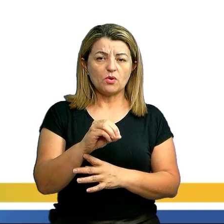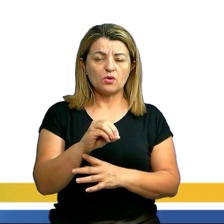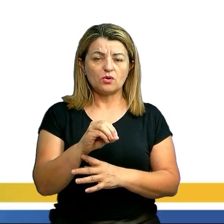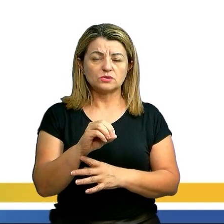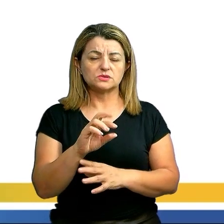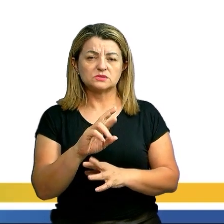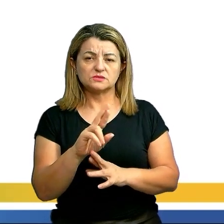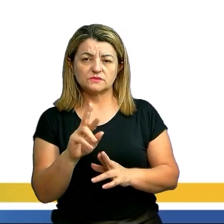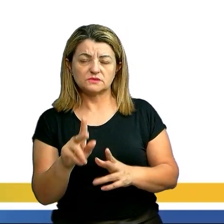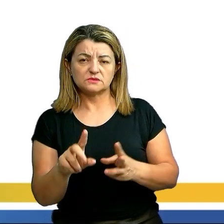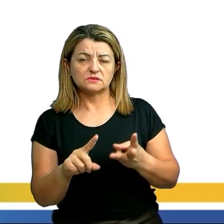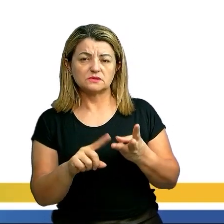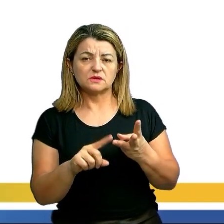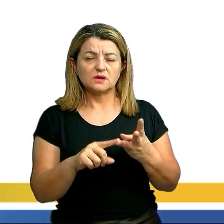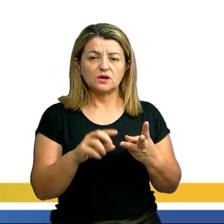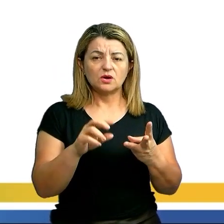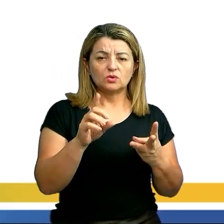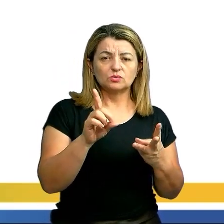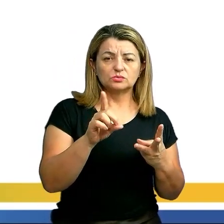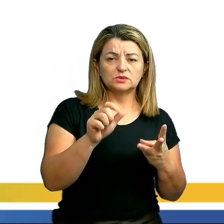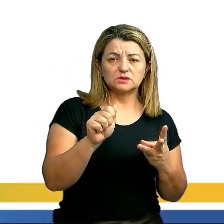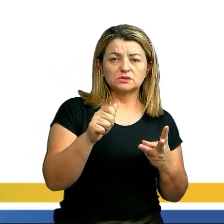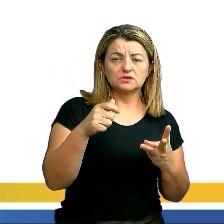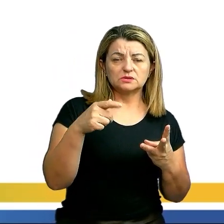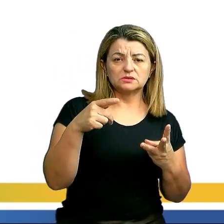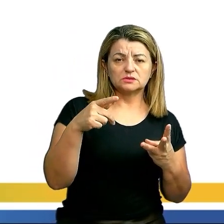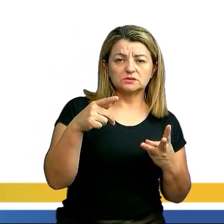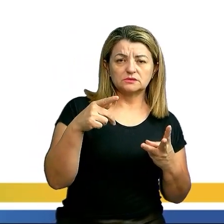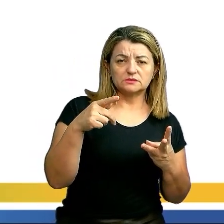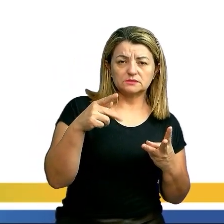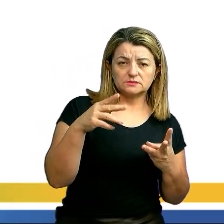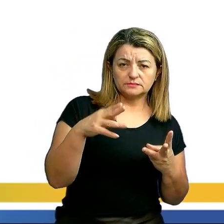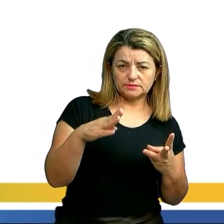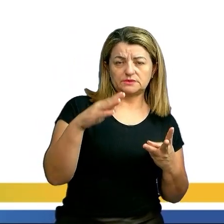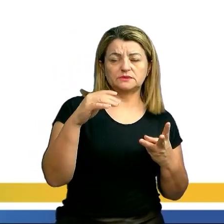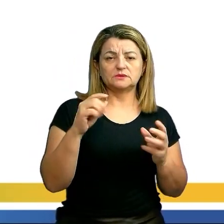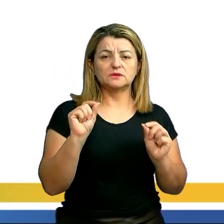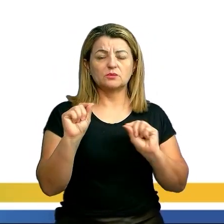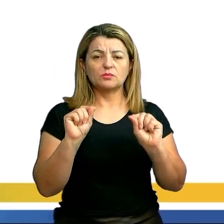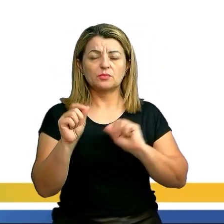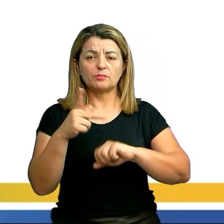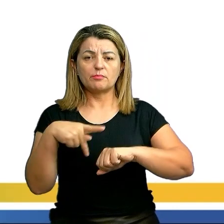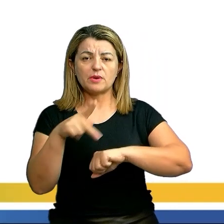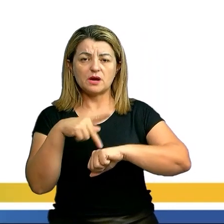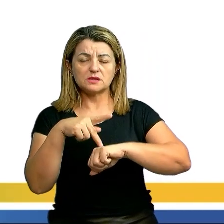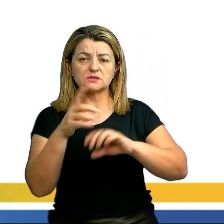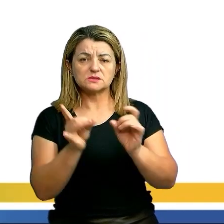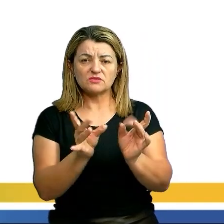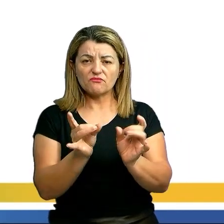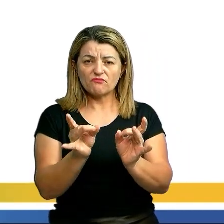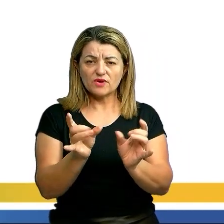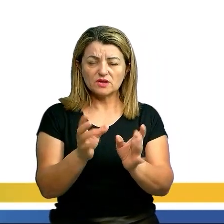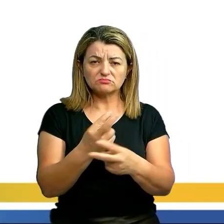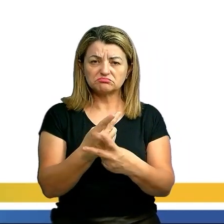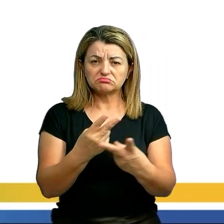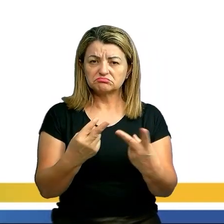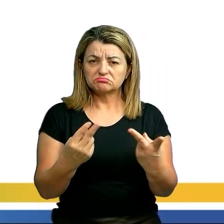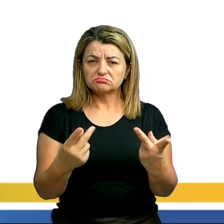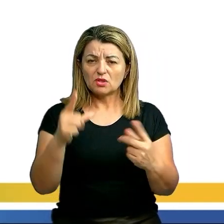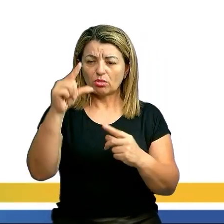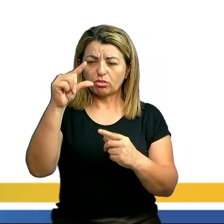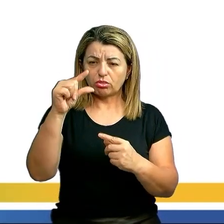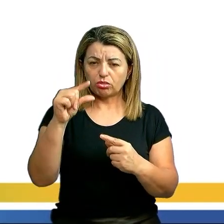questão do dumping. O dumping nada mais é do que países que vendem determinados de seus produtos, né, a um preço abaixo